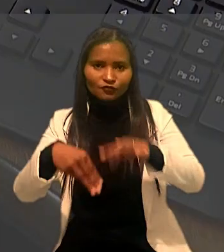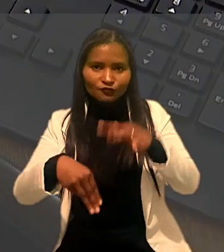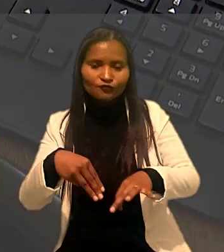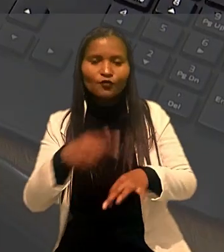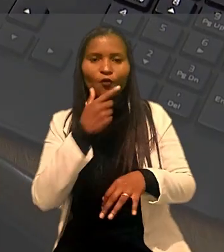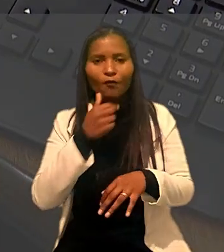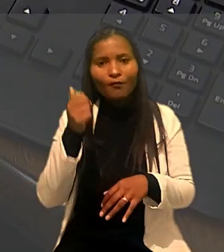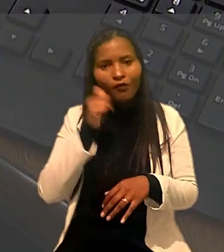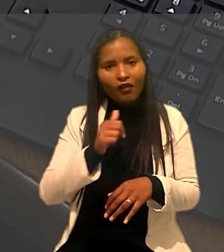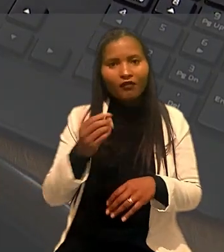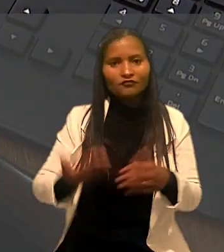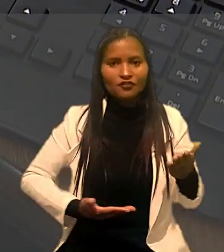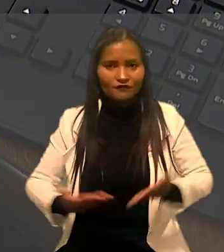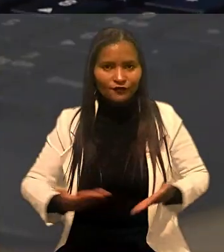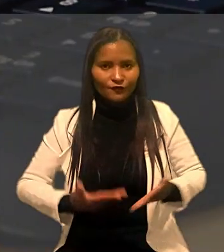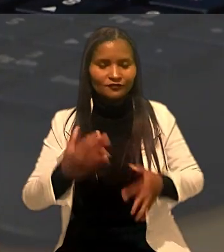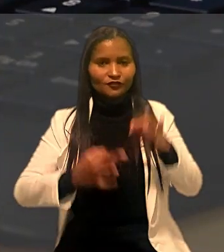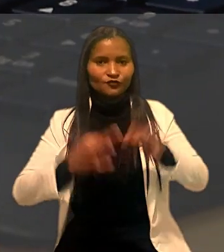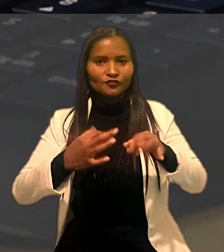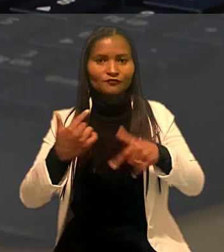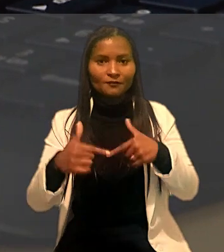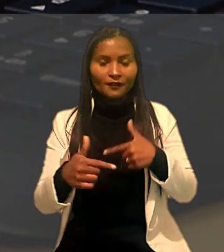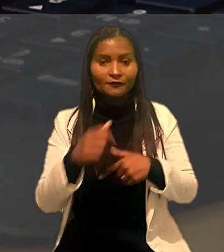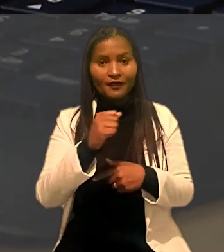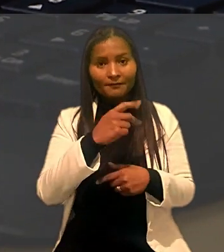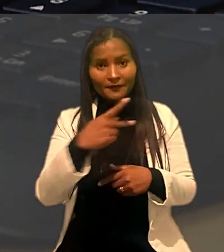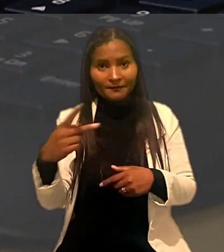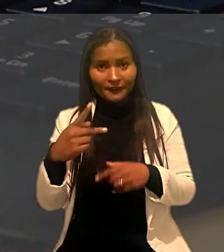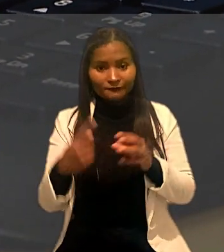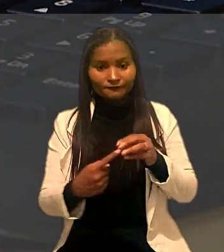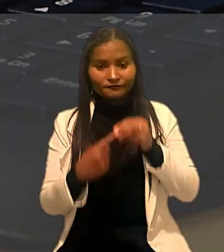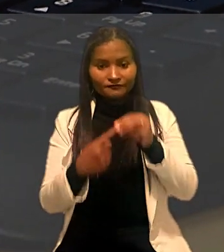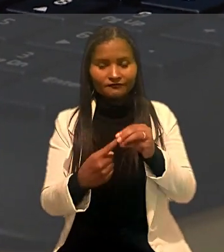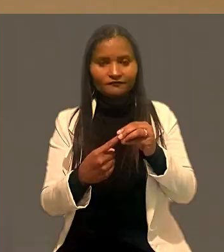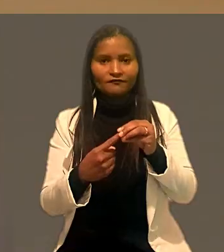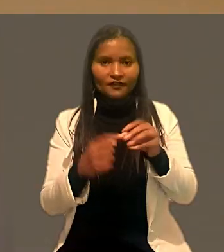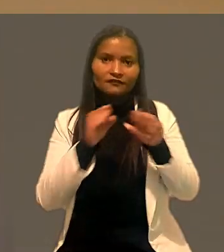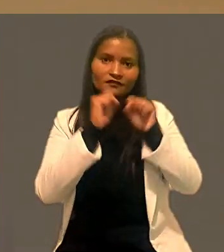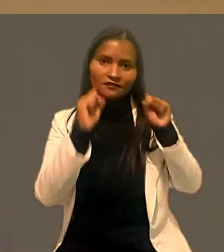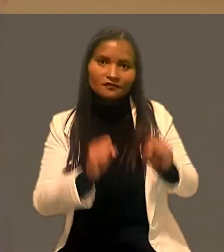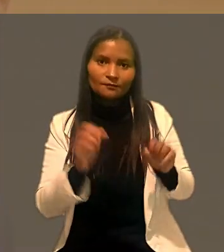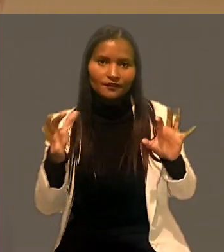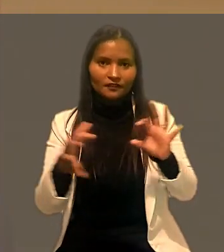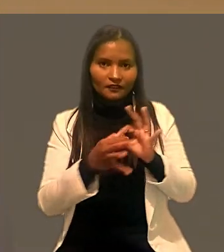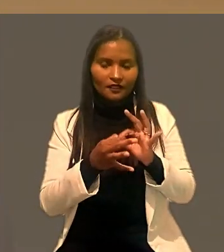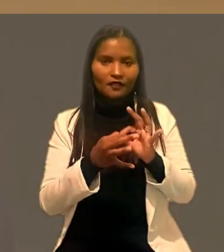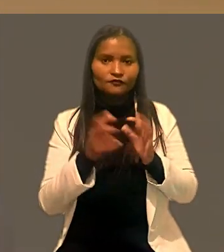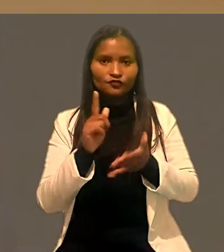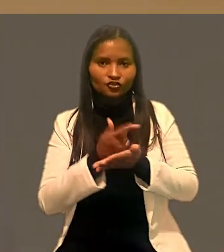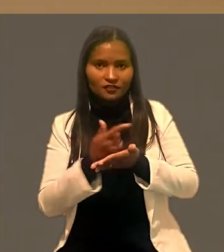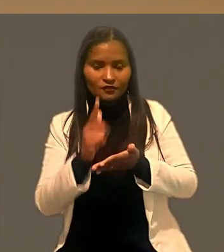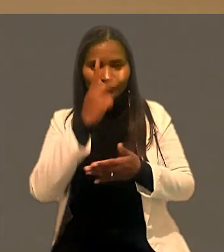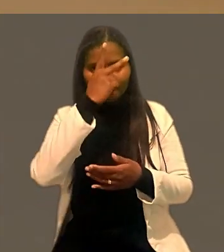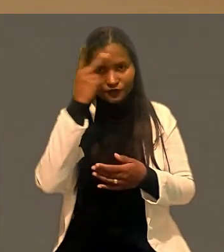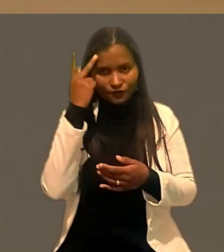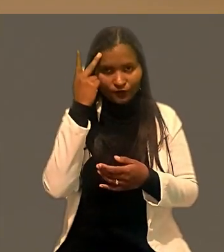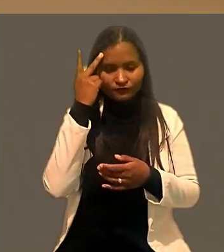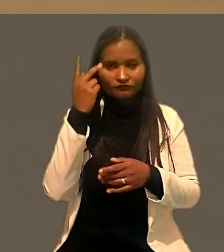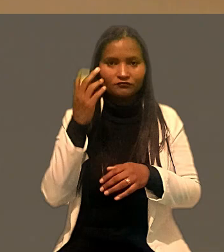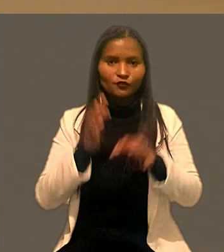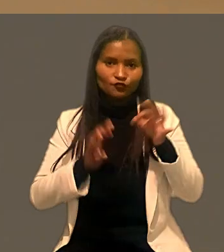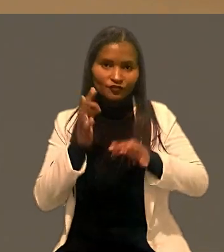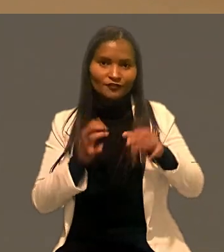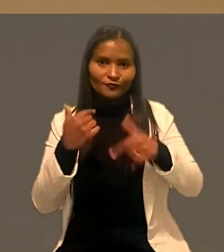contemplaram a magistratura, servidoras e servidores da Justiça do Trabalho. Com o aplicativo unificado do Sistema Integrado de Gestão